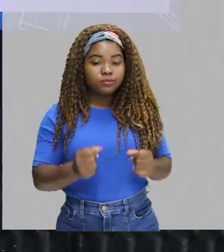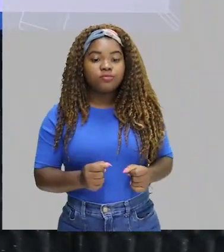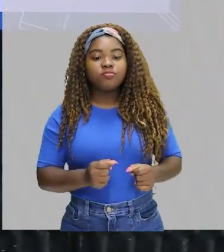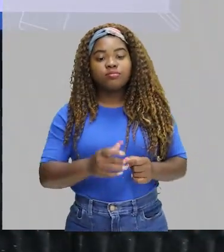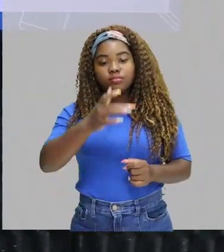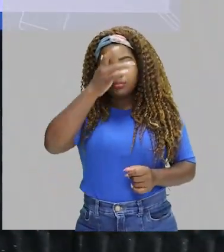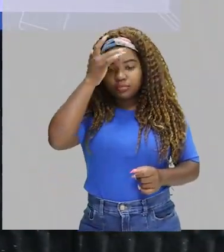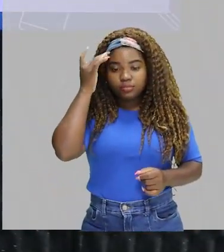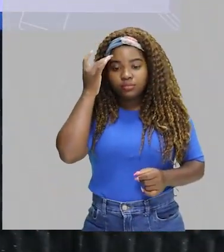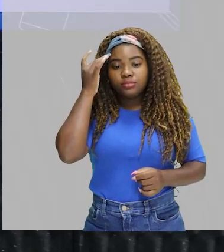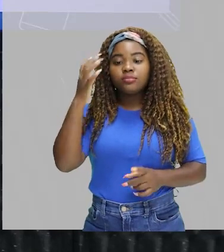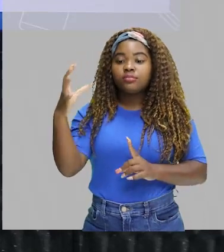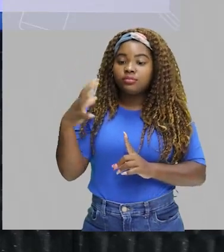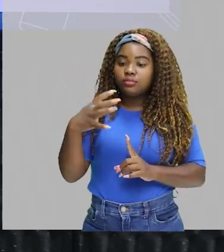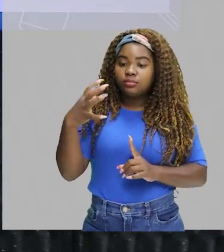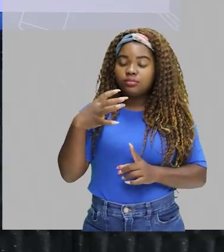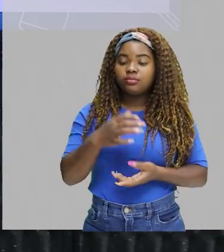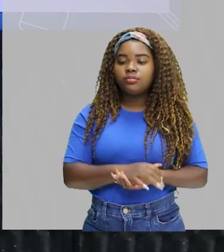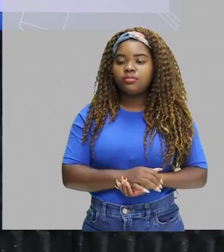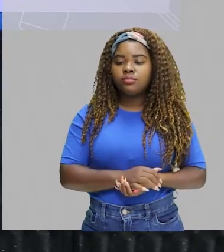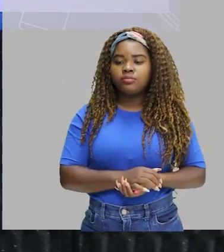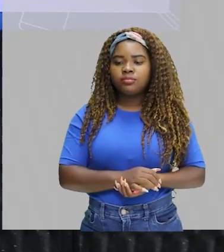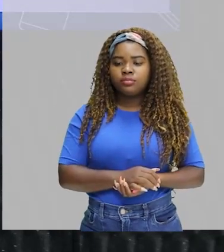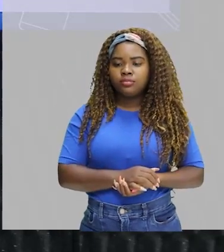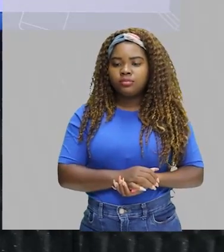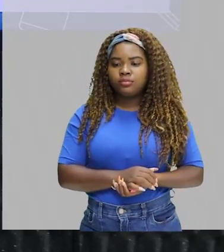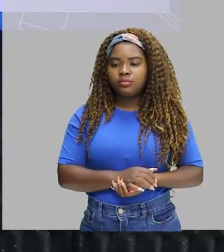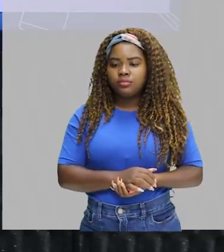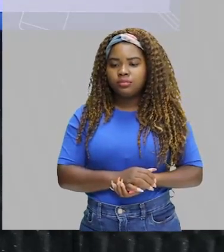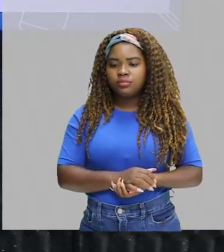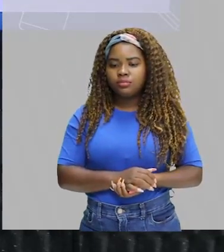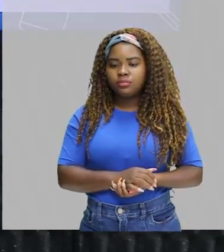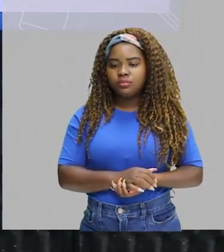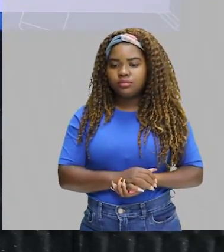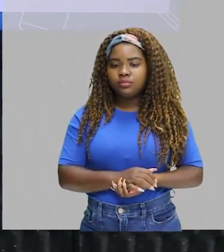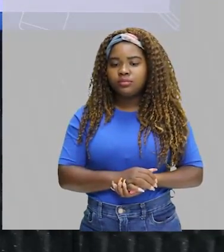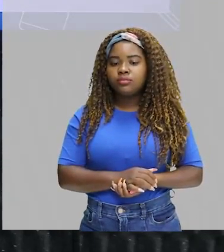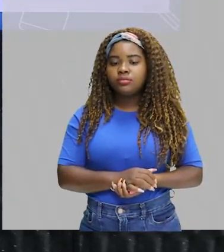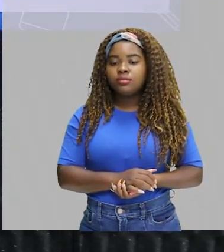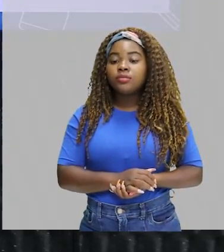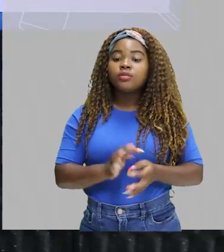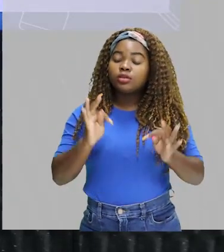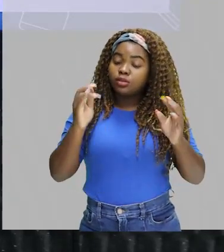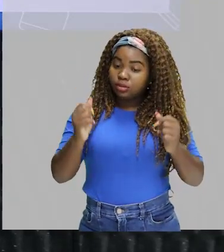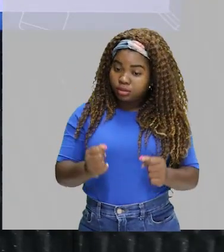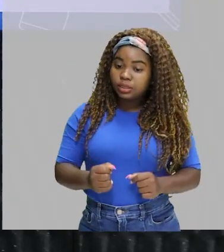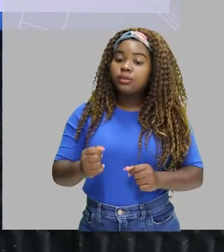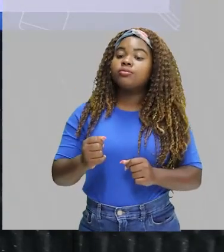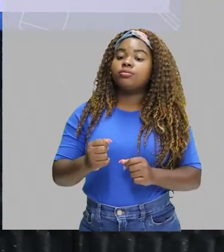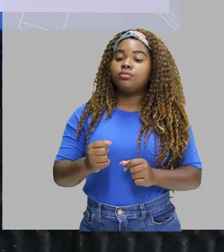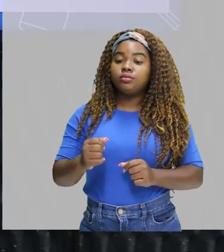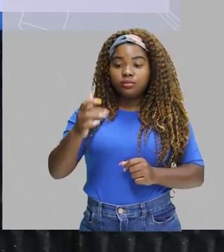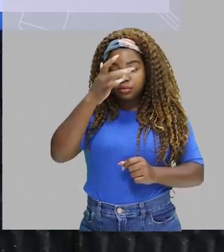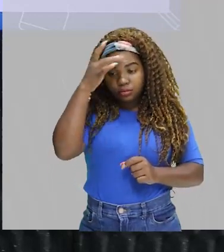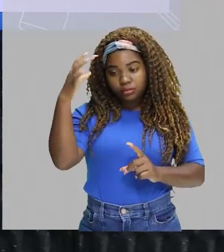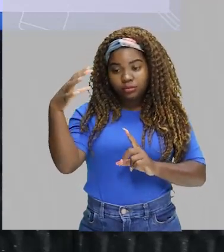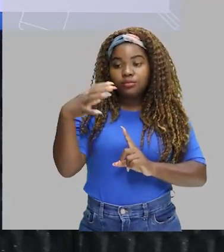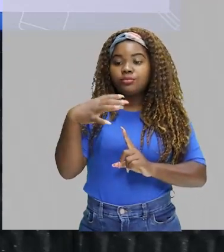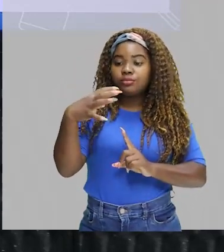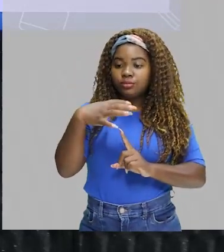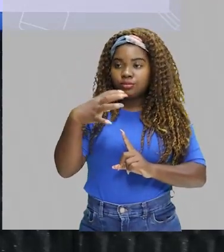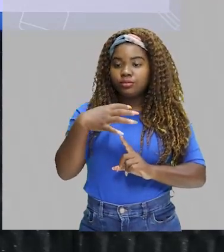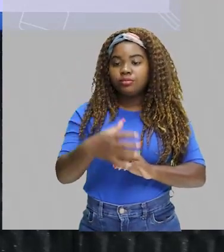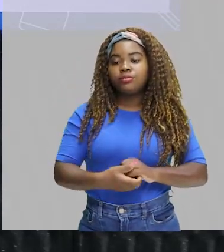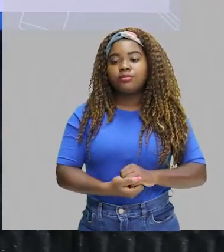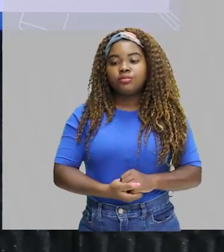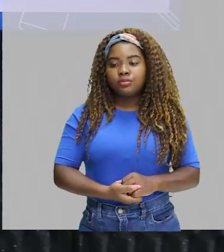serão afetados. Aí você diz, mas tem aqui para todos, mas leia novamente. Para todos aqueles que serão